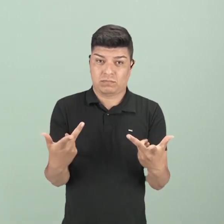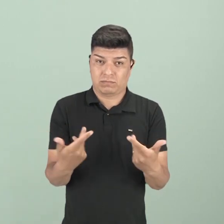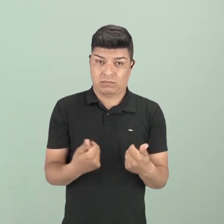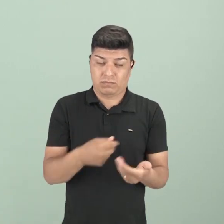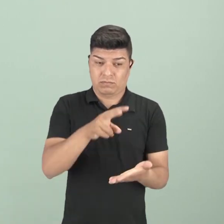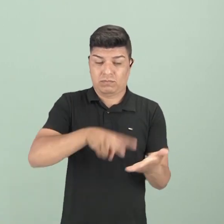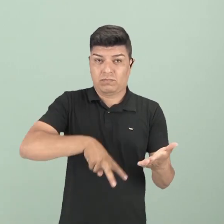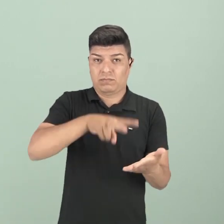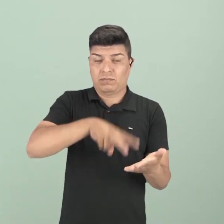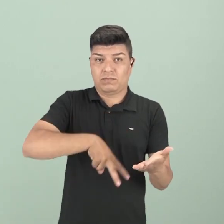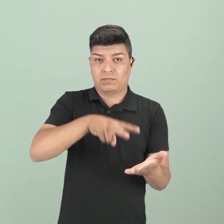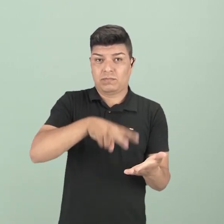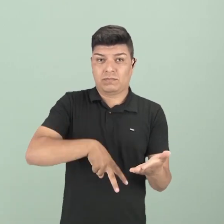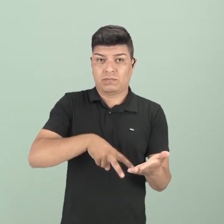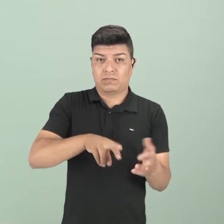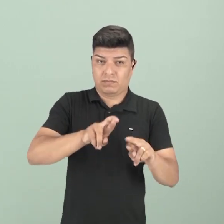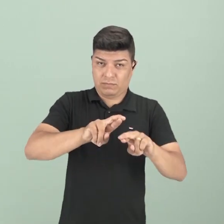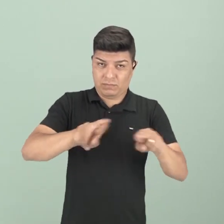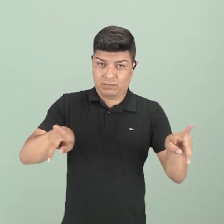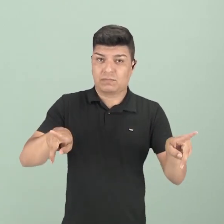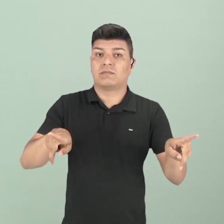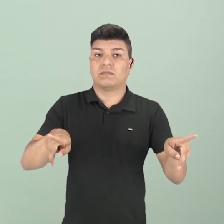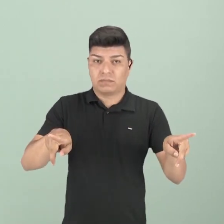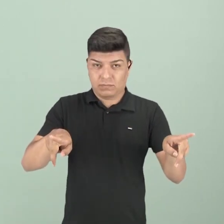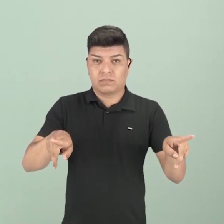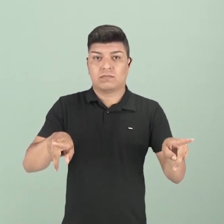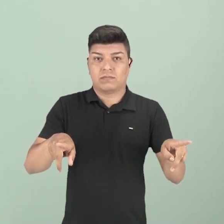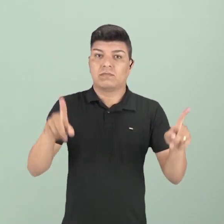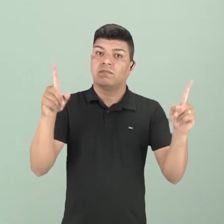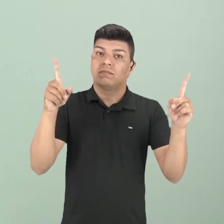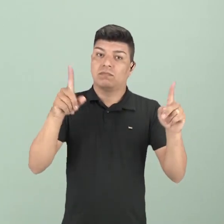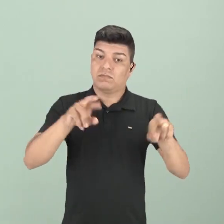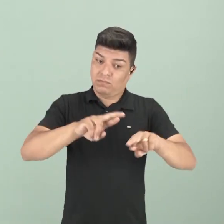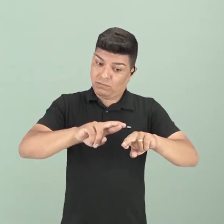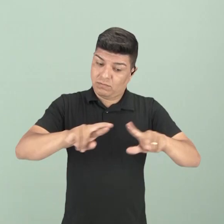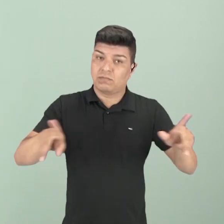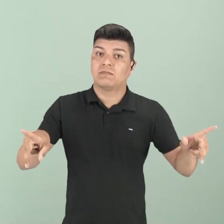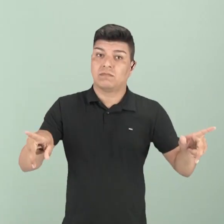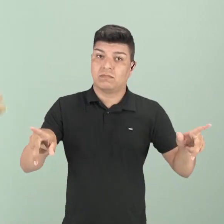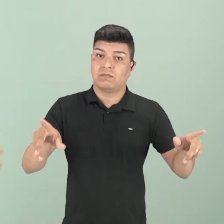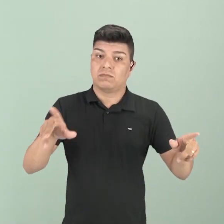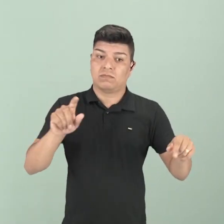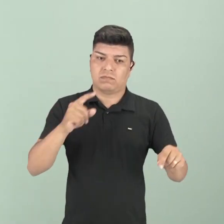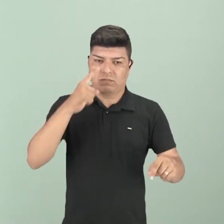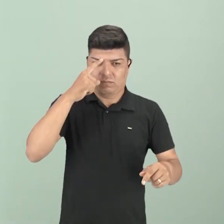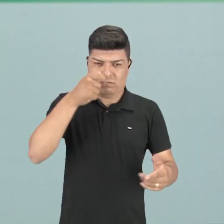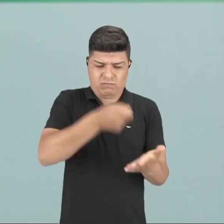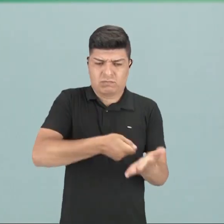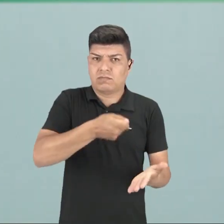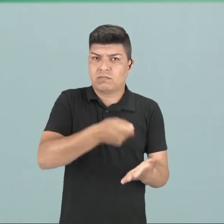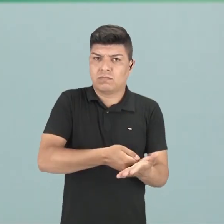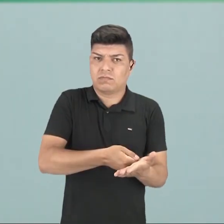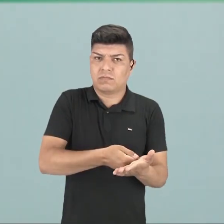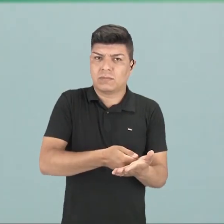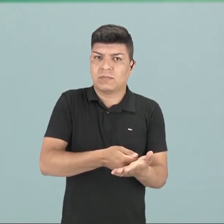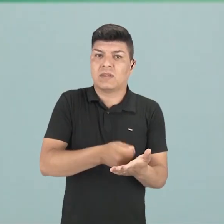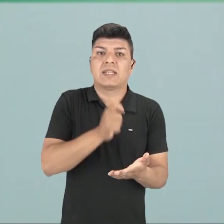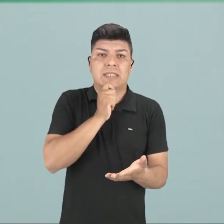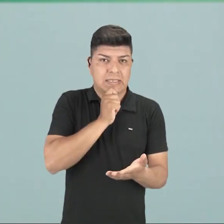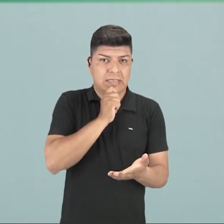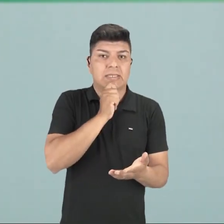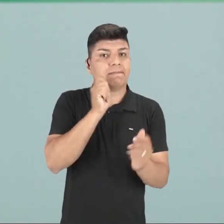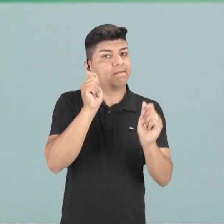fazer a leitura e a diferença. É muito diferente você colocar algo que é obrigatório e algo que vai